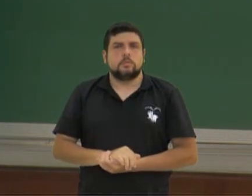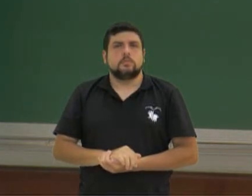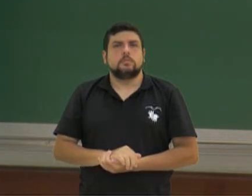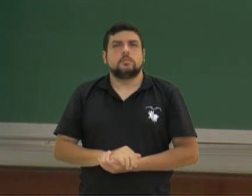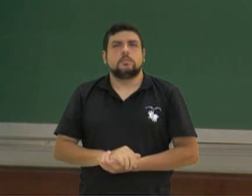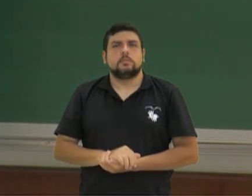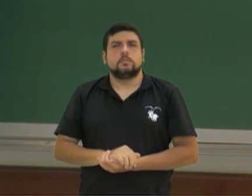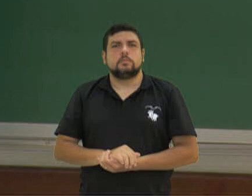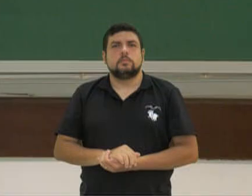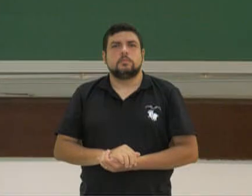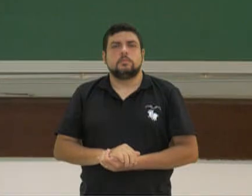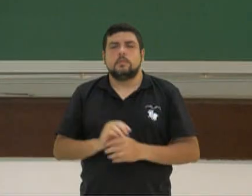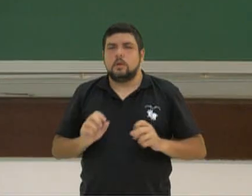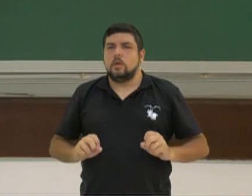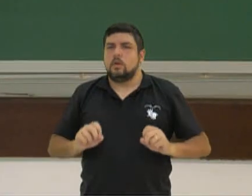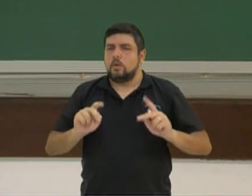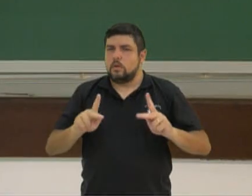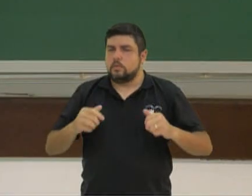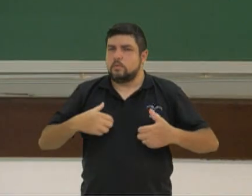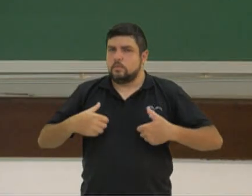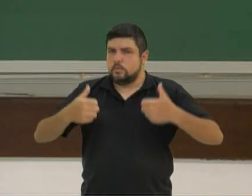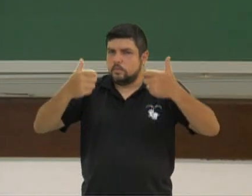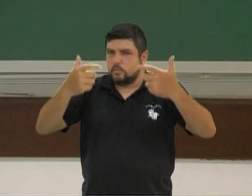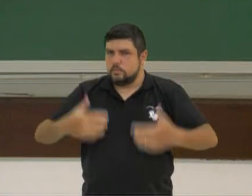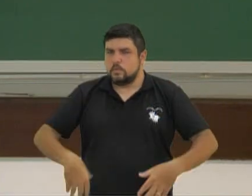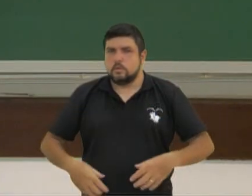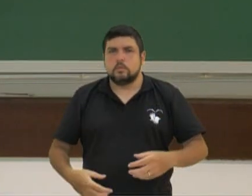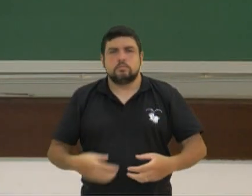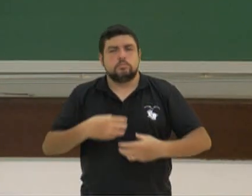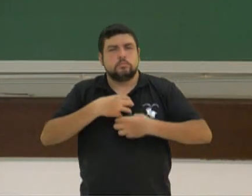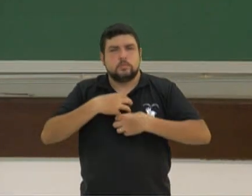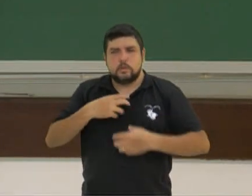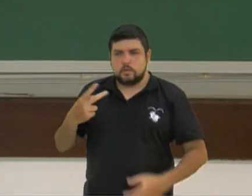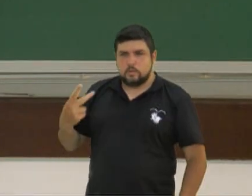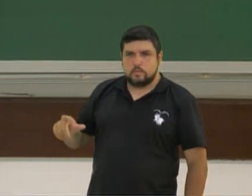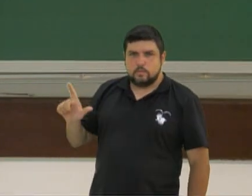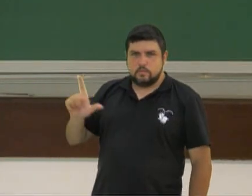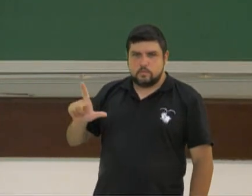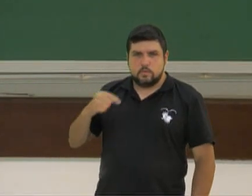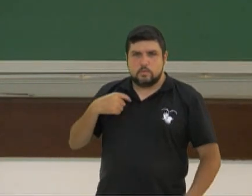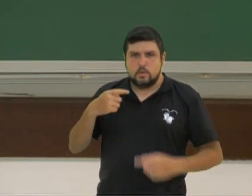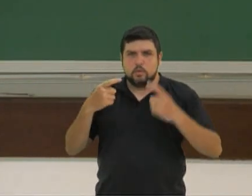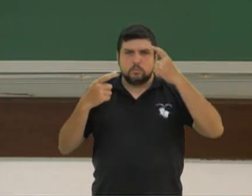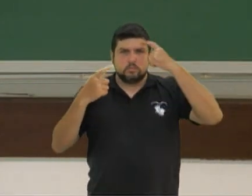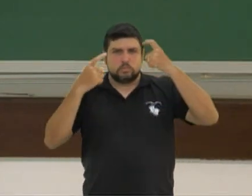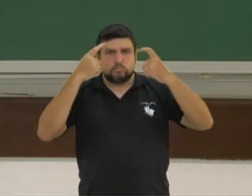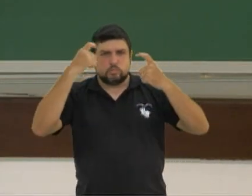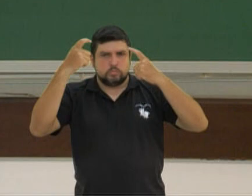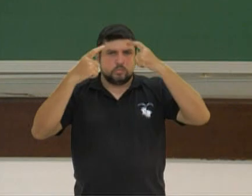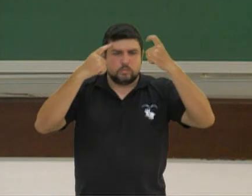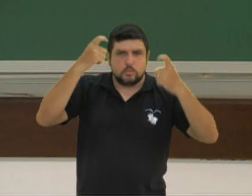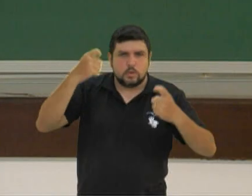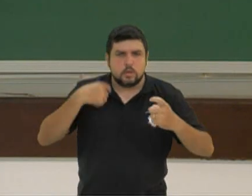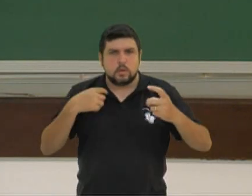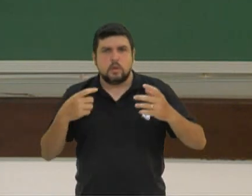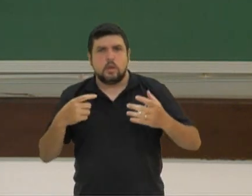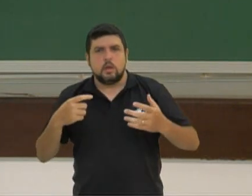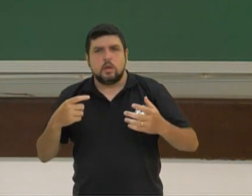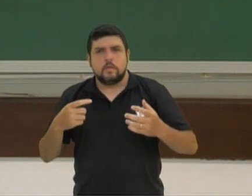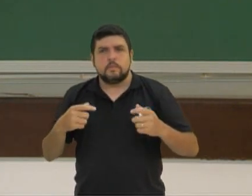Bom, a gente falou então sobre esse ímpeto do Leonardo da Vinci também de invenções, né, dessa